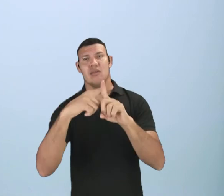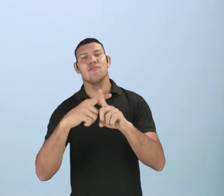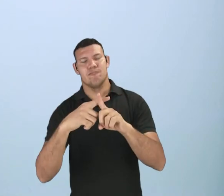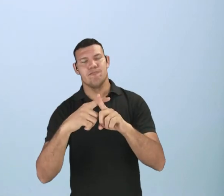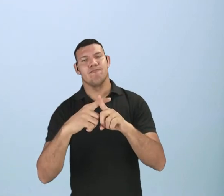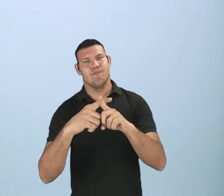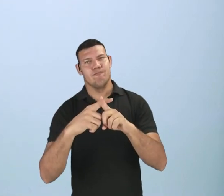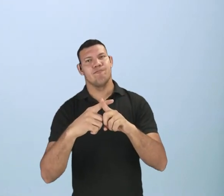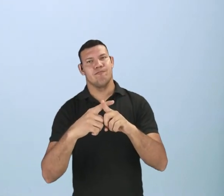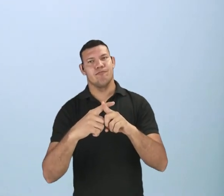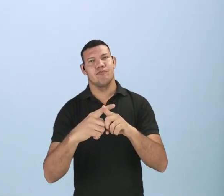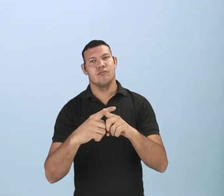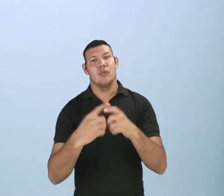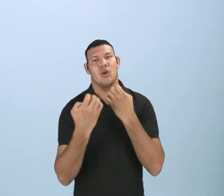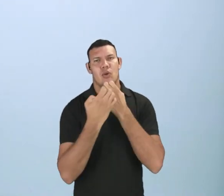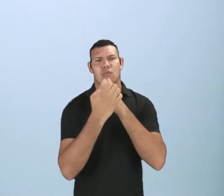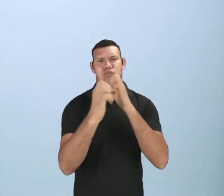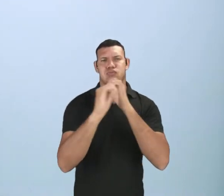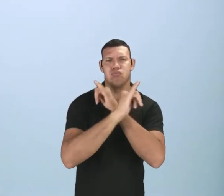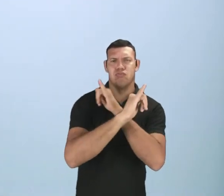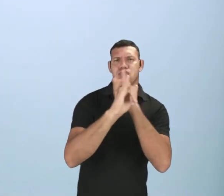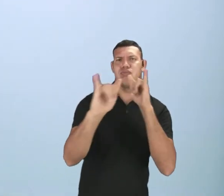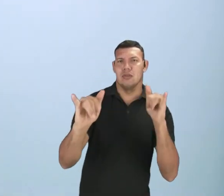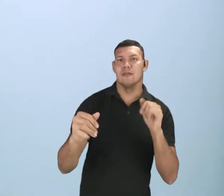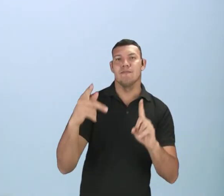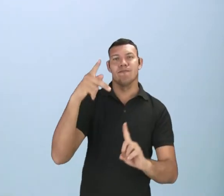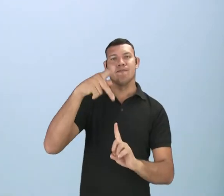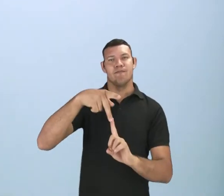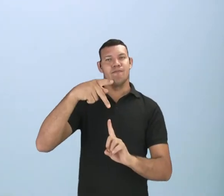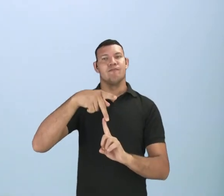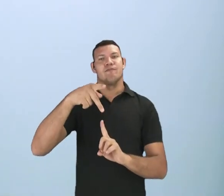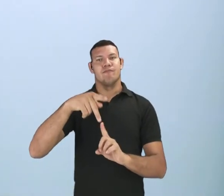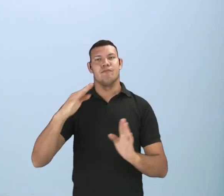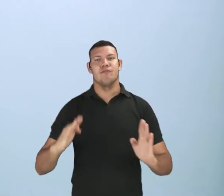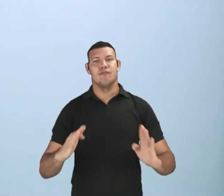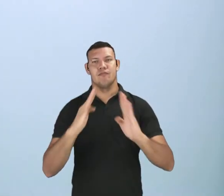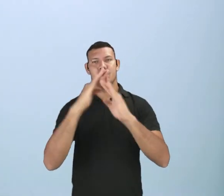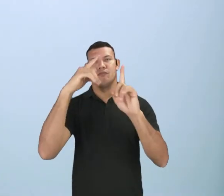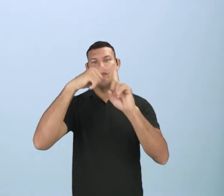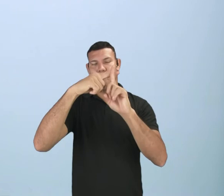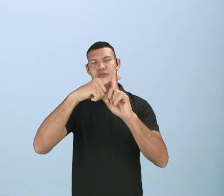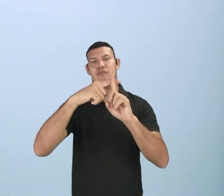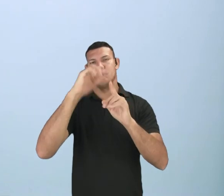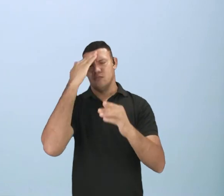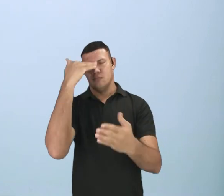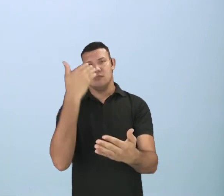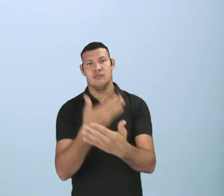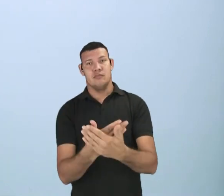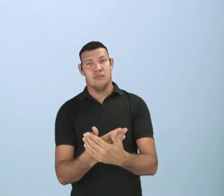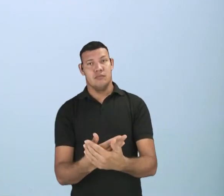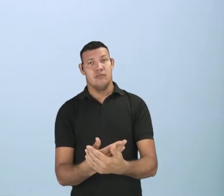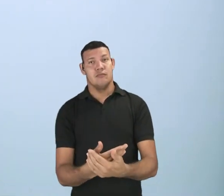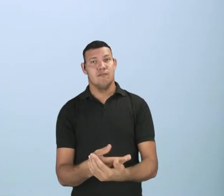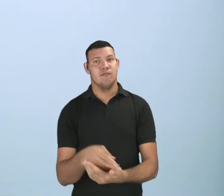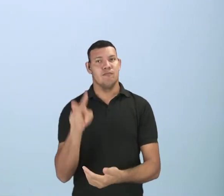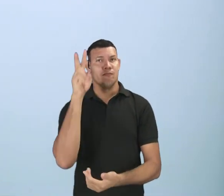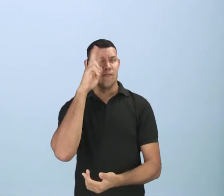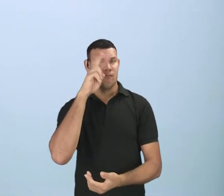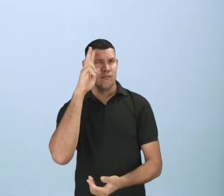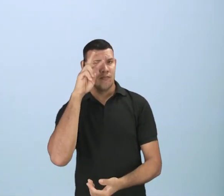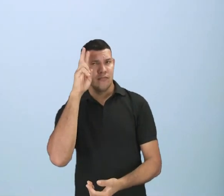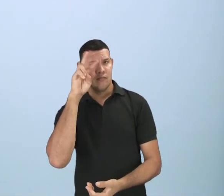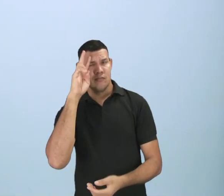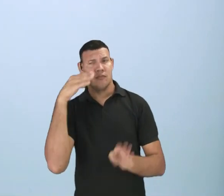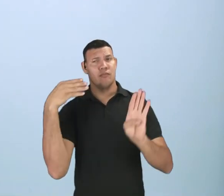à doutrina que era pregada, ou seja, contrário aos princípios que a igreja acreditava. E aí você não pode deixar de acessar a nossa